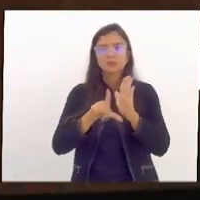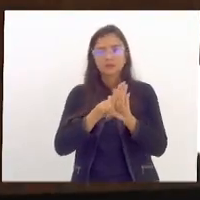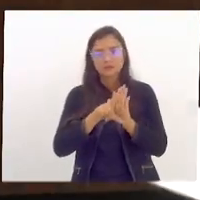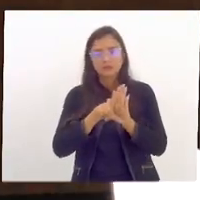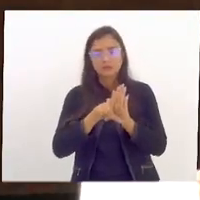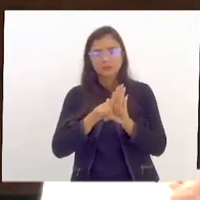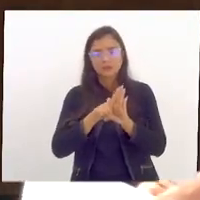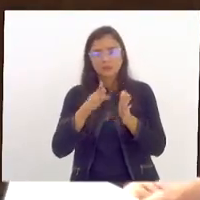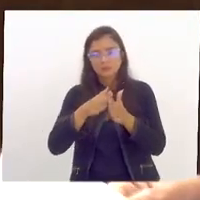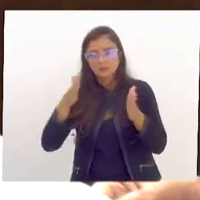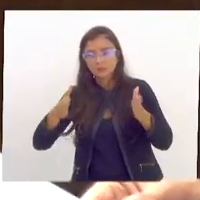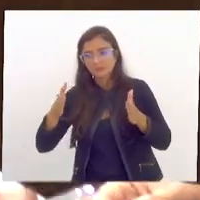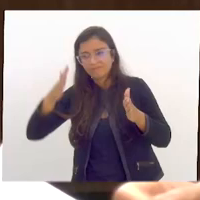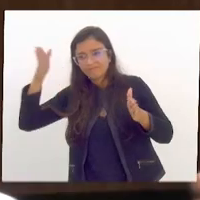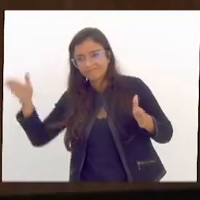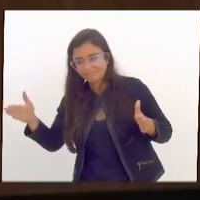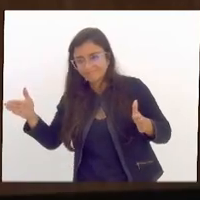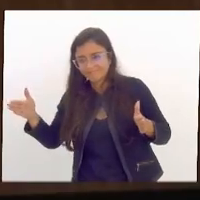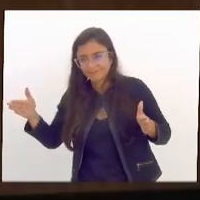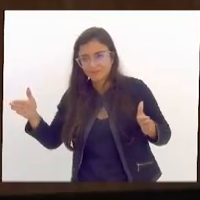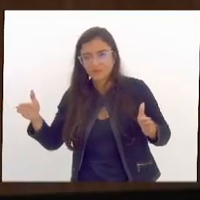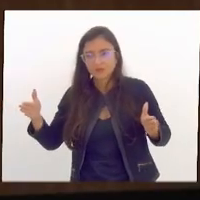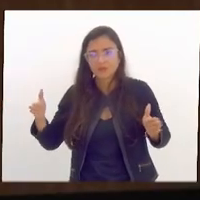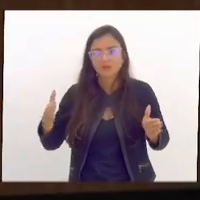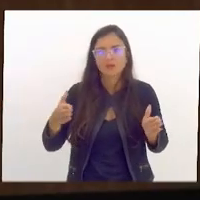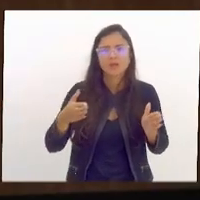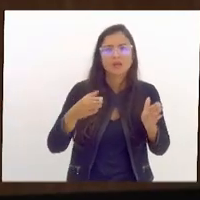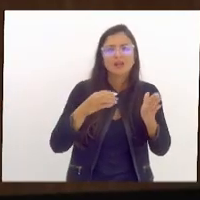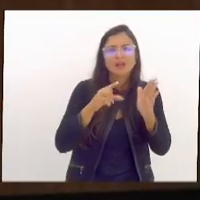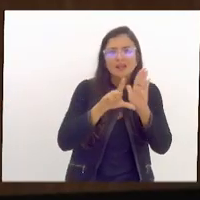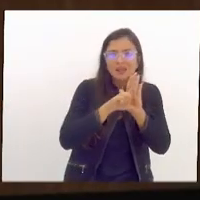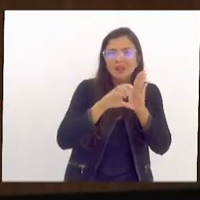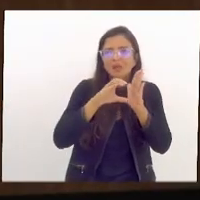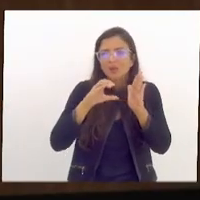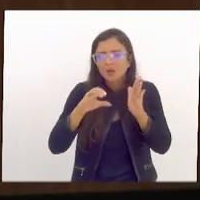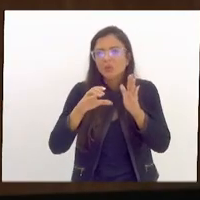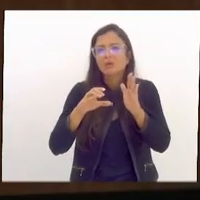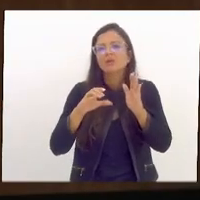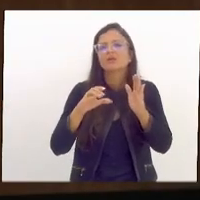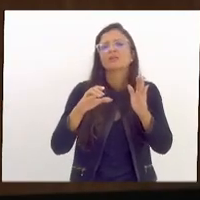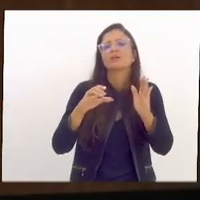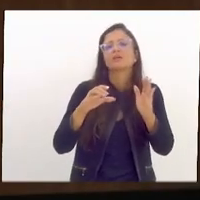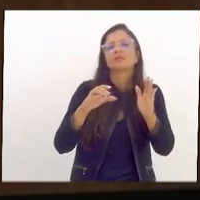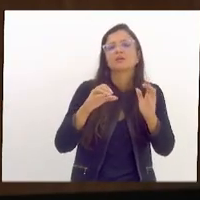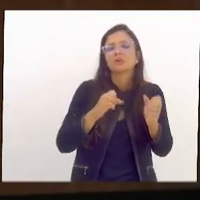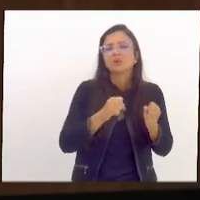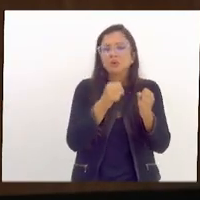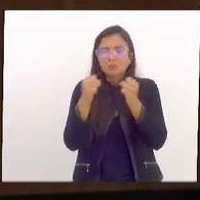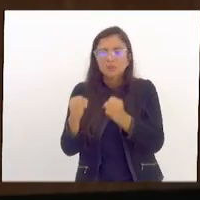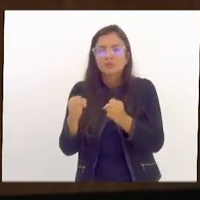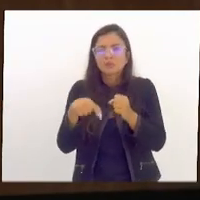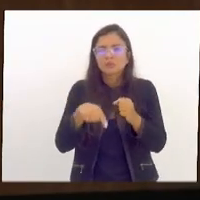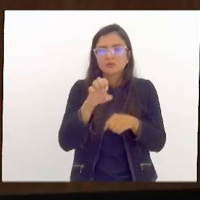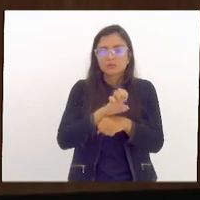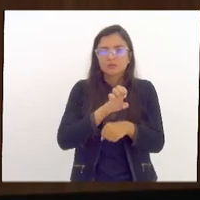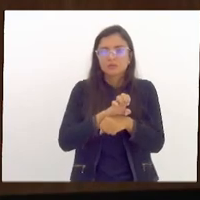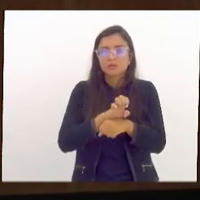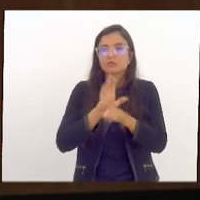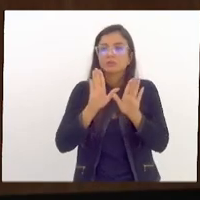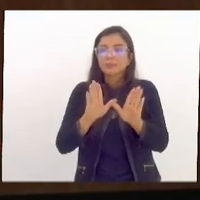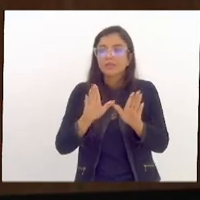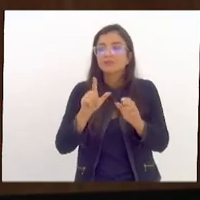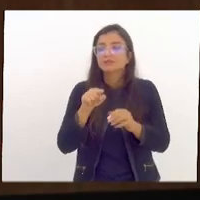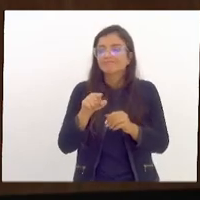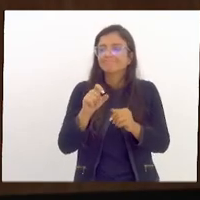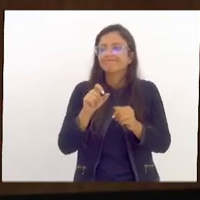que prorrogou a vigência do regime de cotas para o conjunto dos poderes do Estado, mas, ao fazer isso,